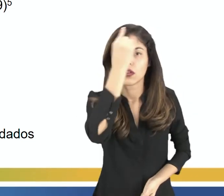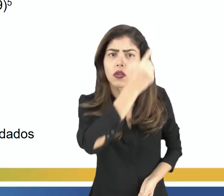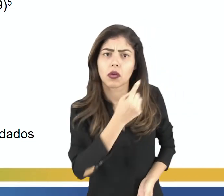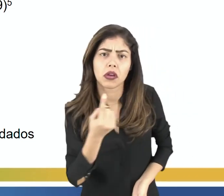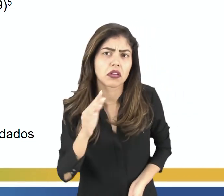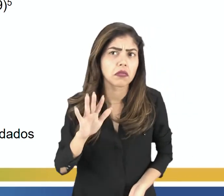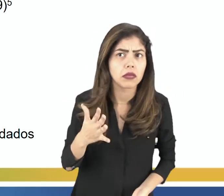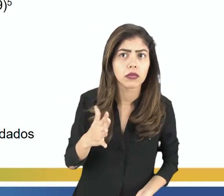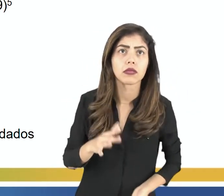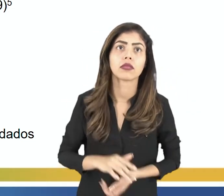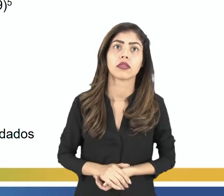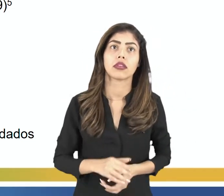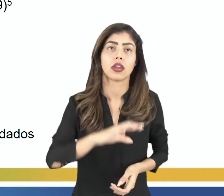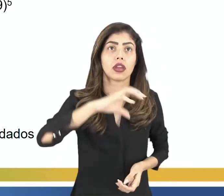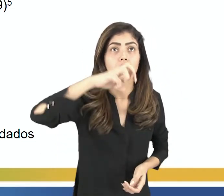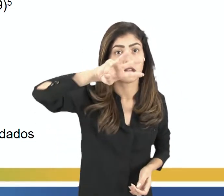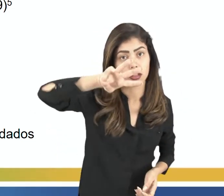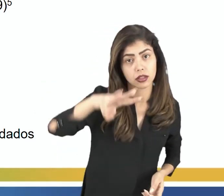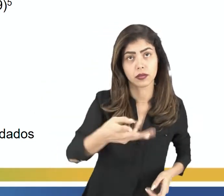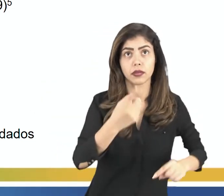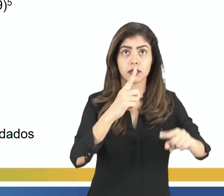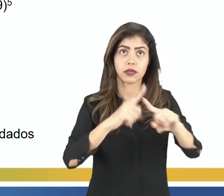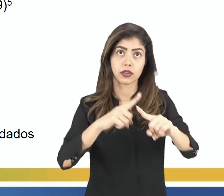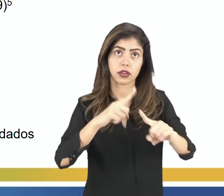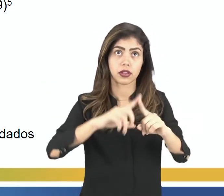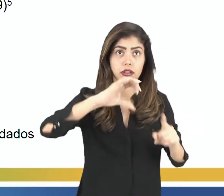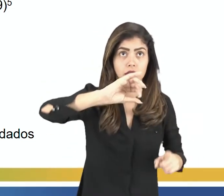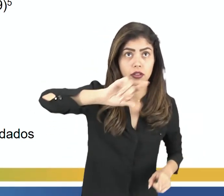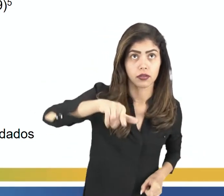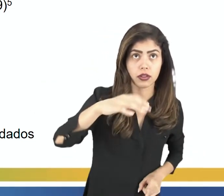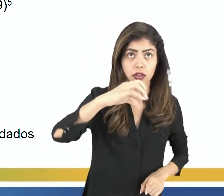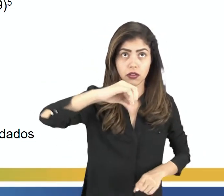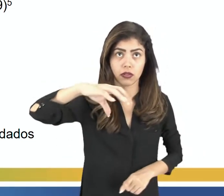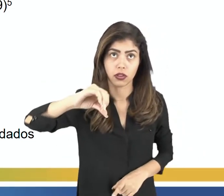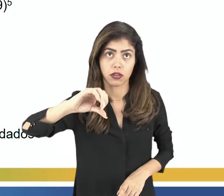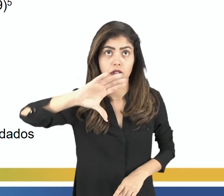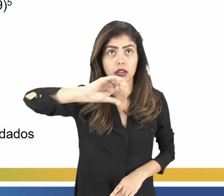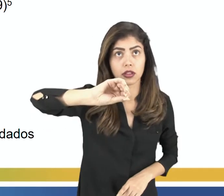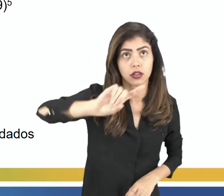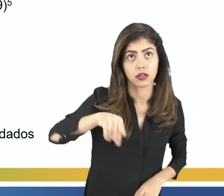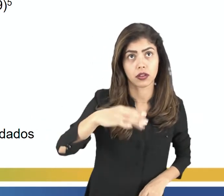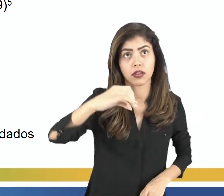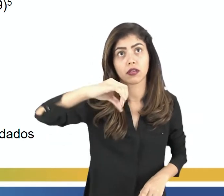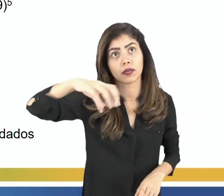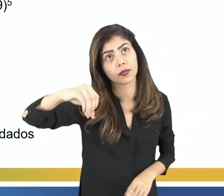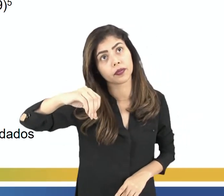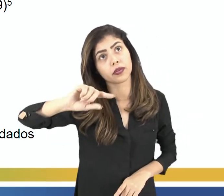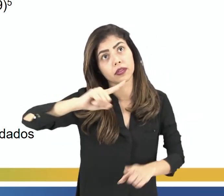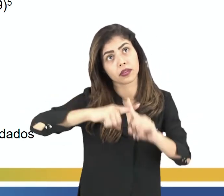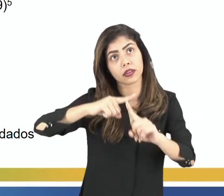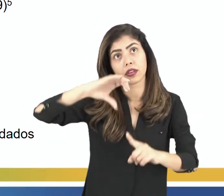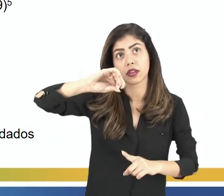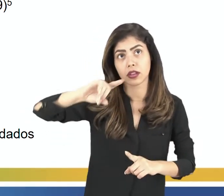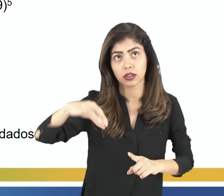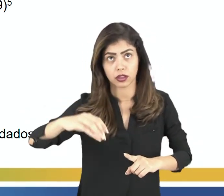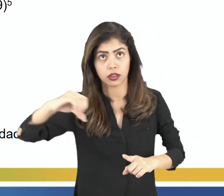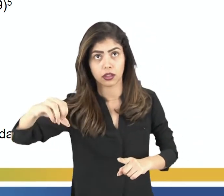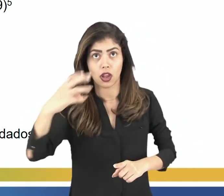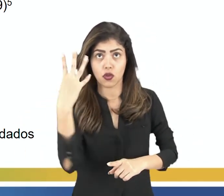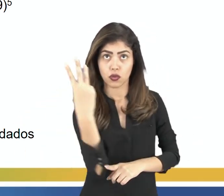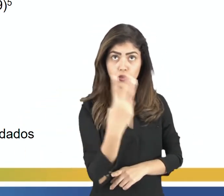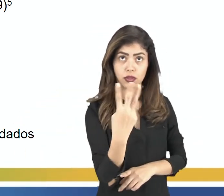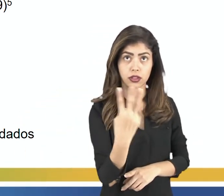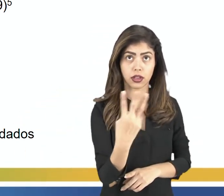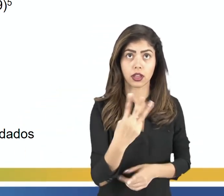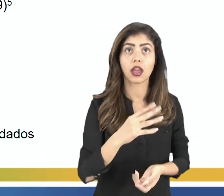1 hora e meia eu tenho 3.000 vezes 0,99 vezes 0,99 vezes 0,99.